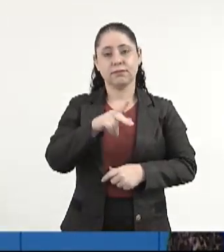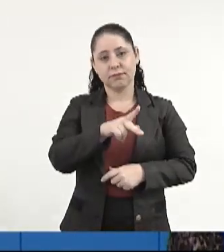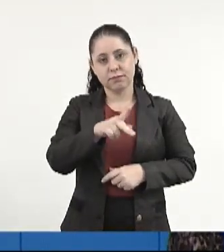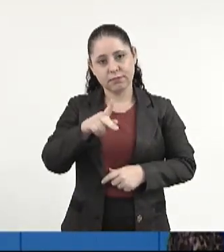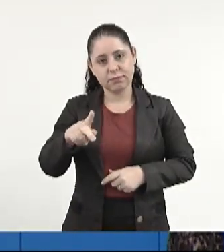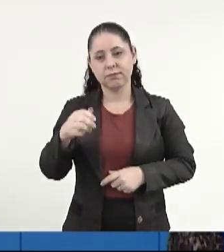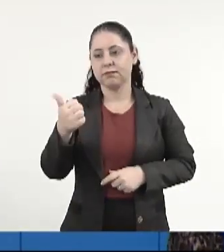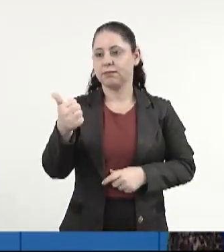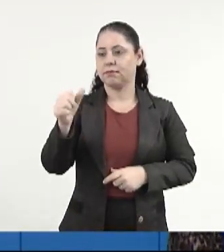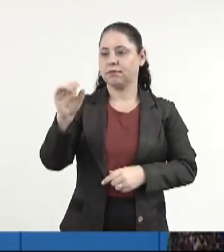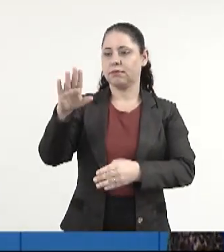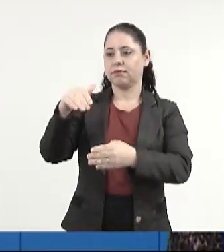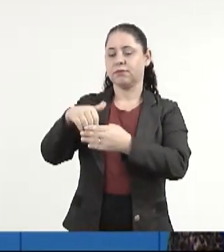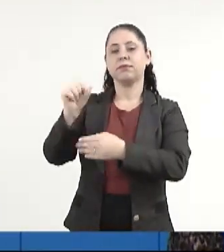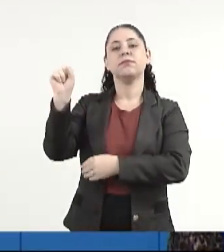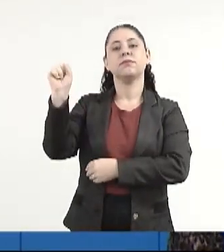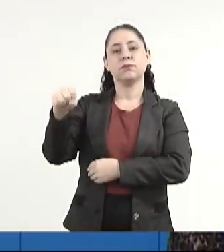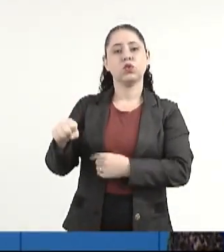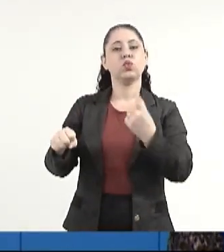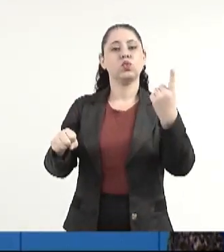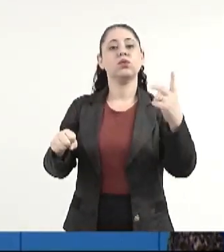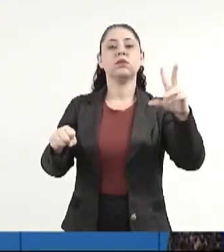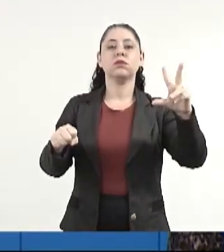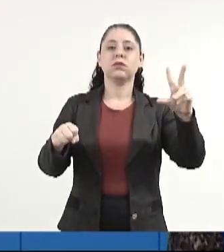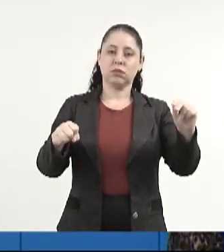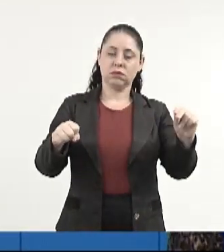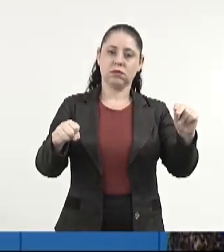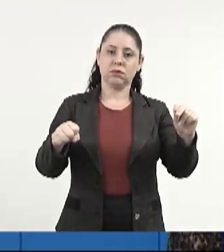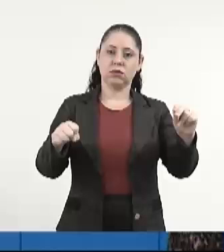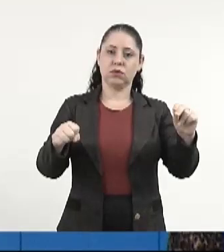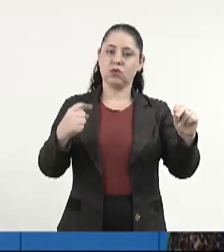Senhor presidente, 18 votos favoráveis, 1 voto